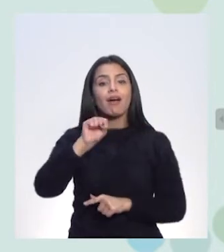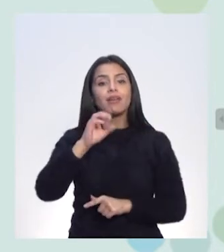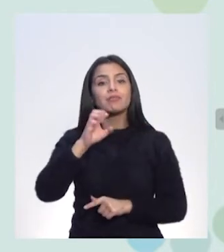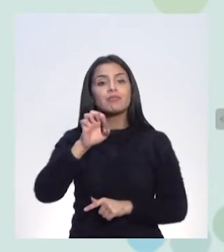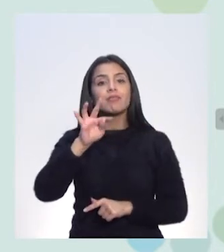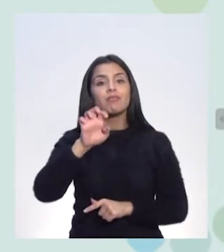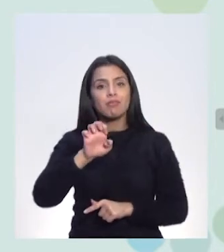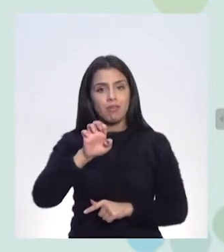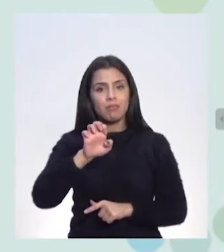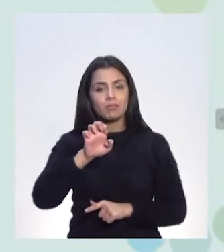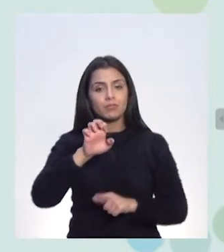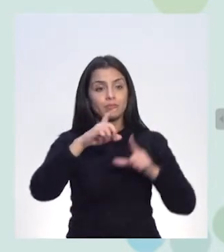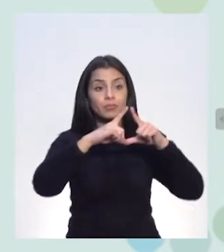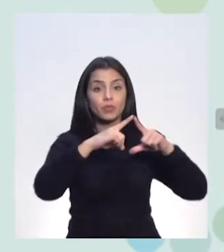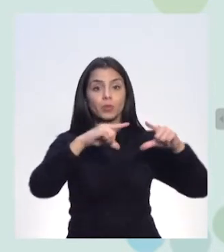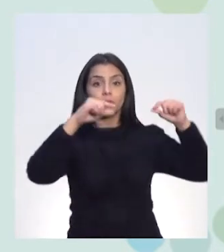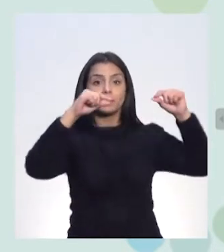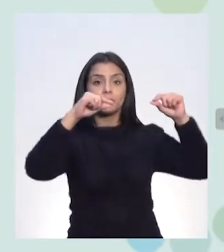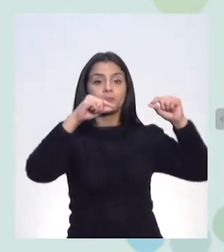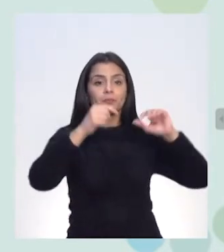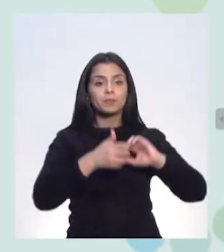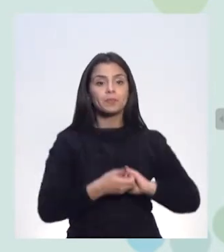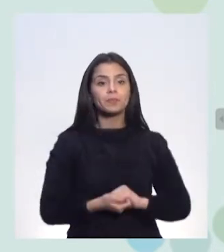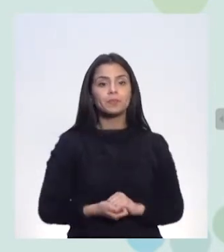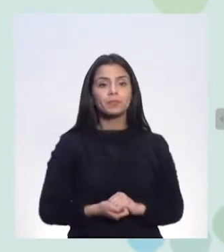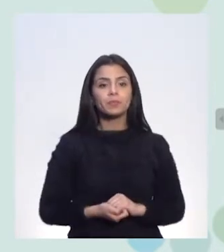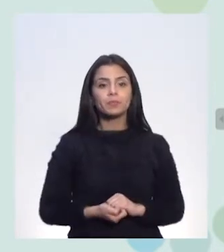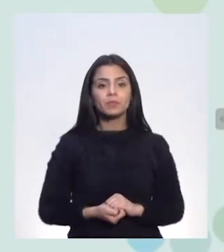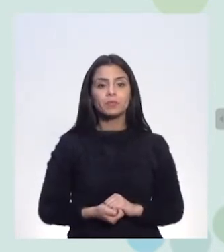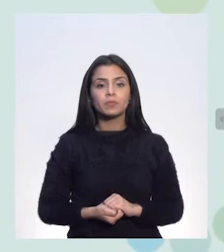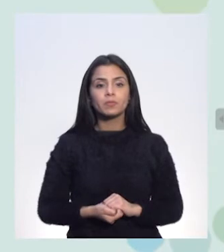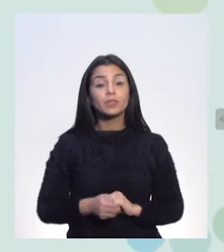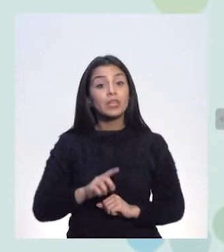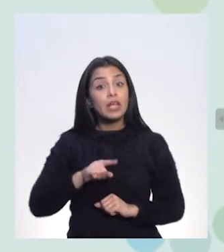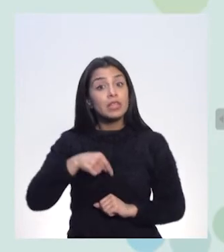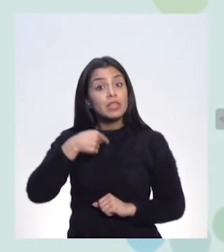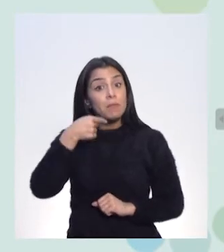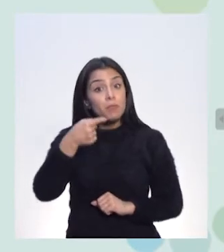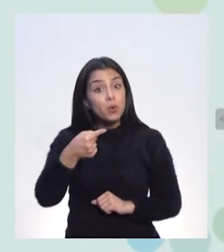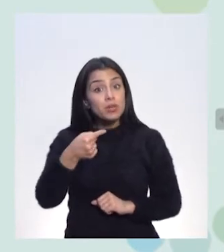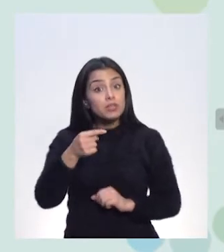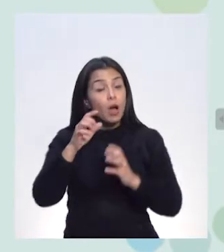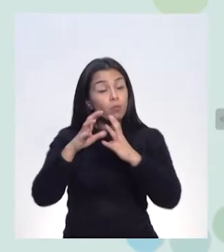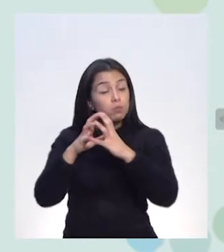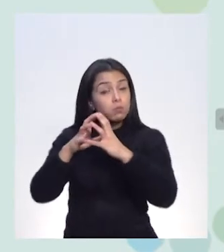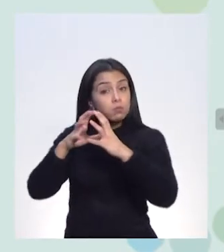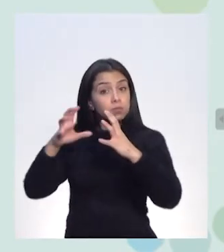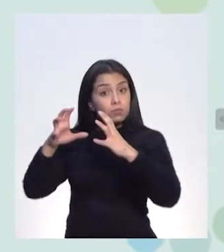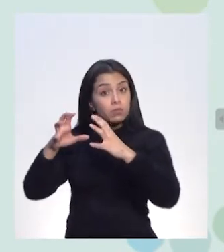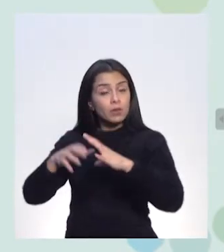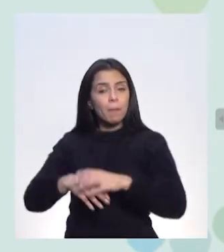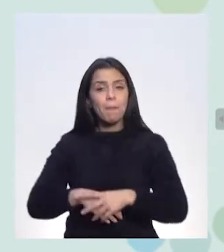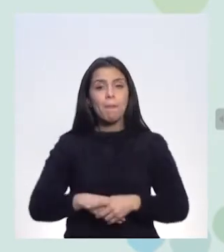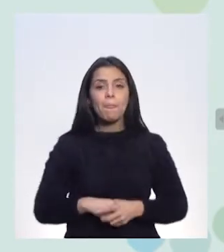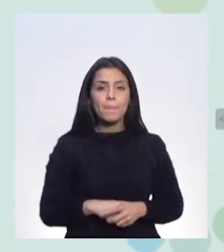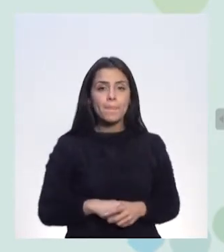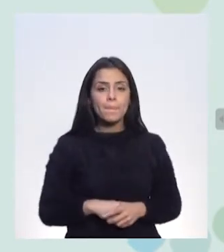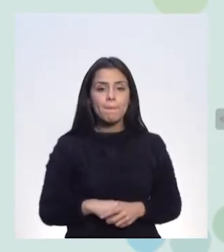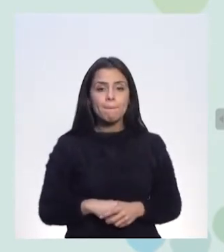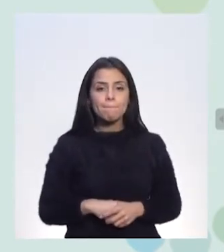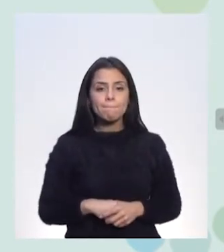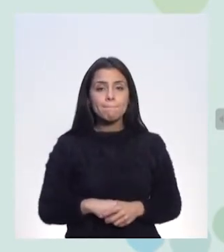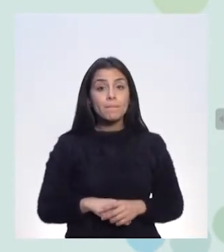do 110, eu vou ter a lua cheia. Muito bem. Aí, o que acontece? A lua está cheia e